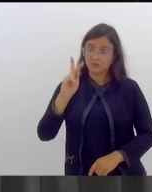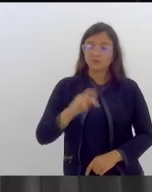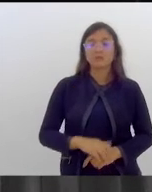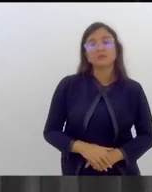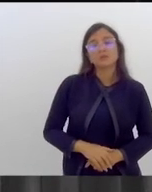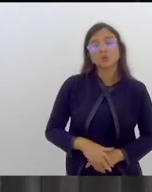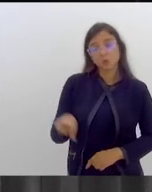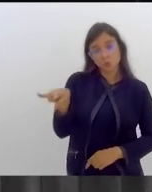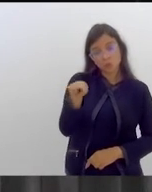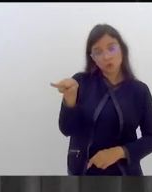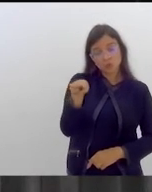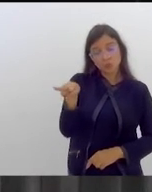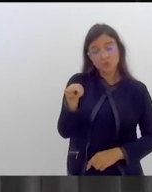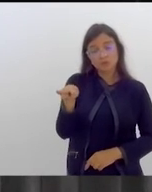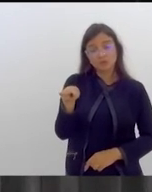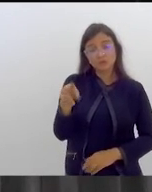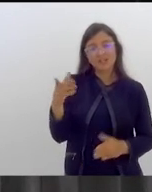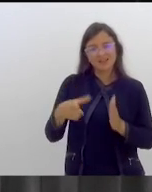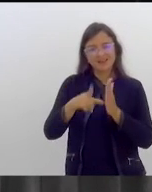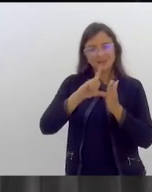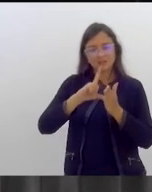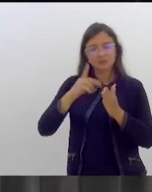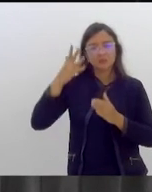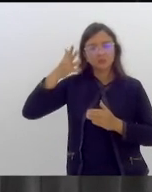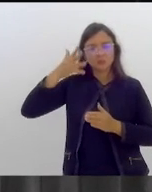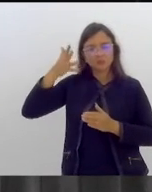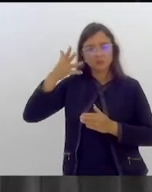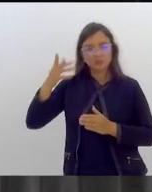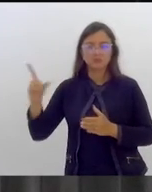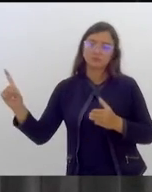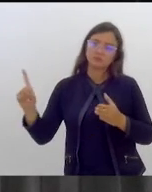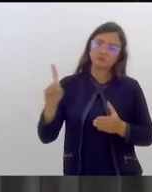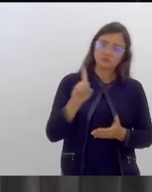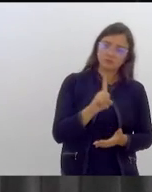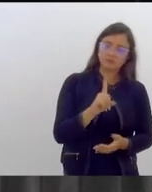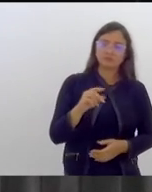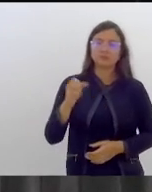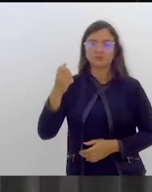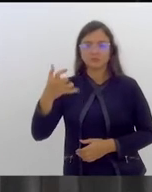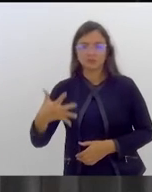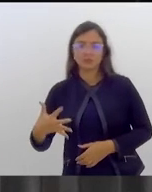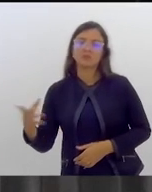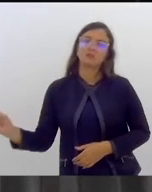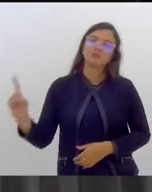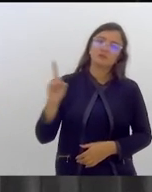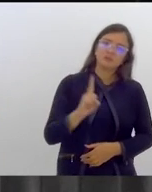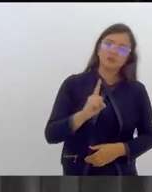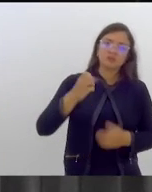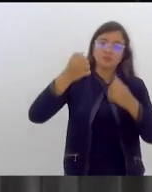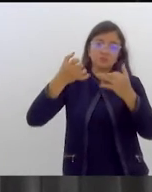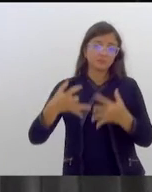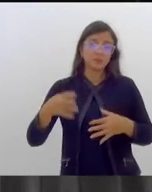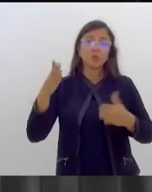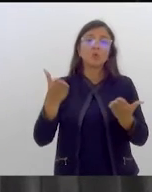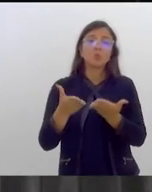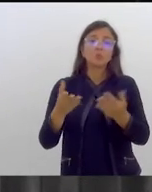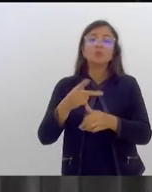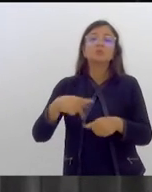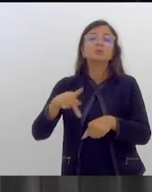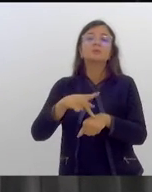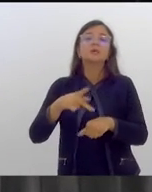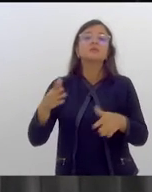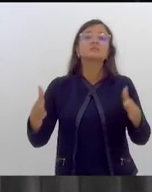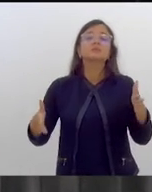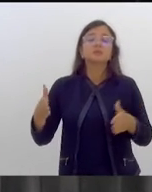eles discorreram sobre o que está acontecendo no nosso país atualmente no nosso Deputado